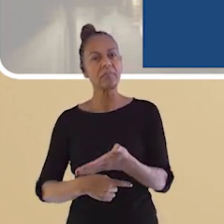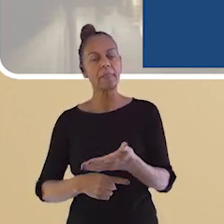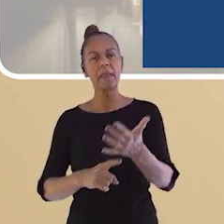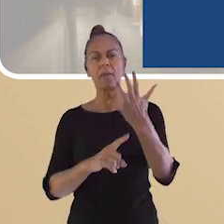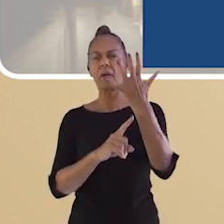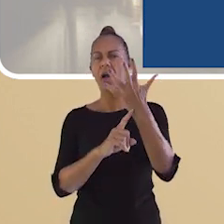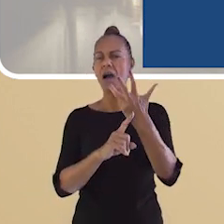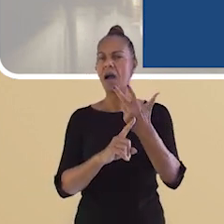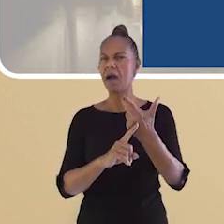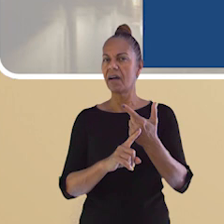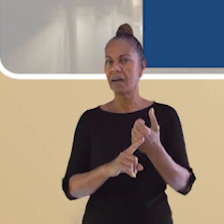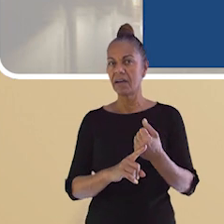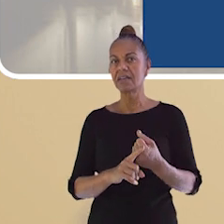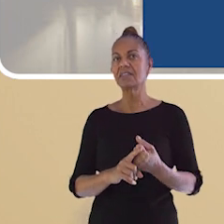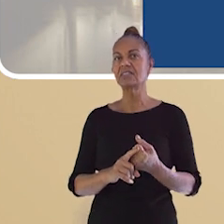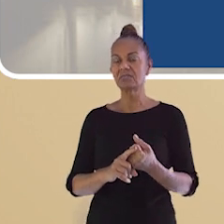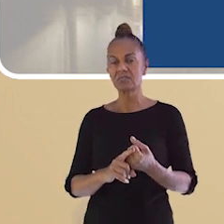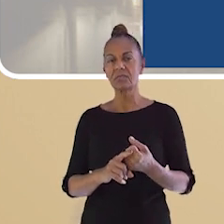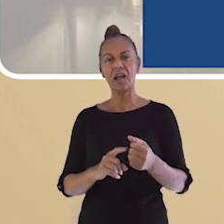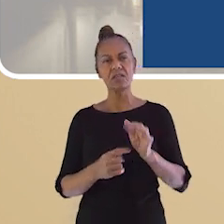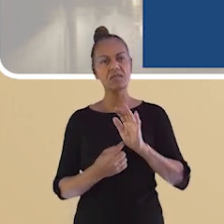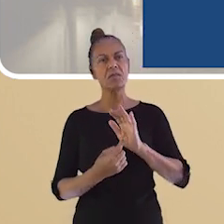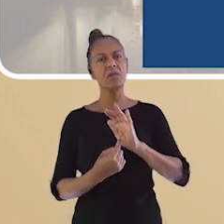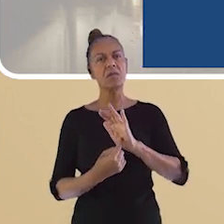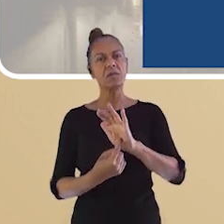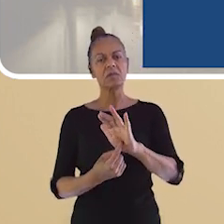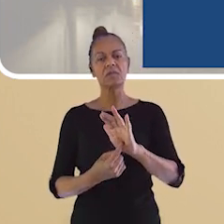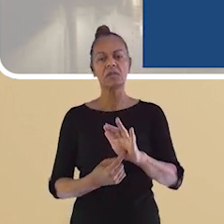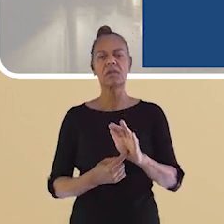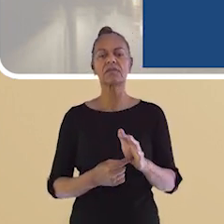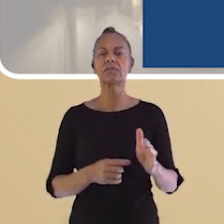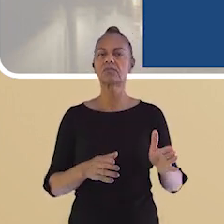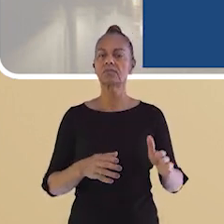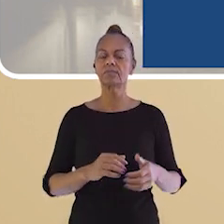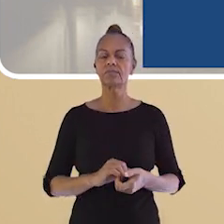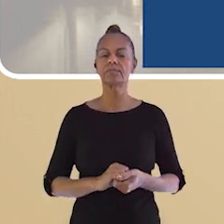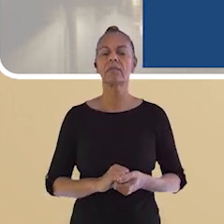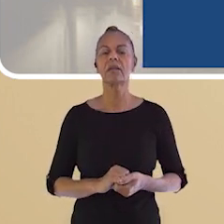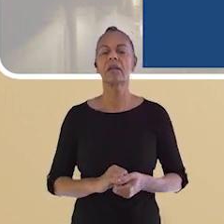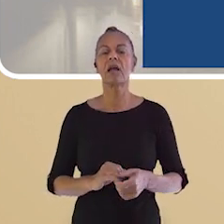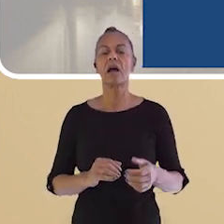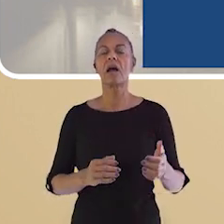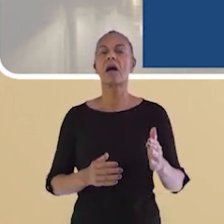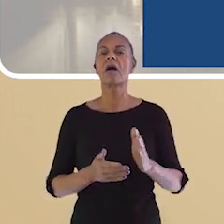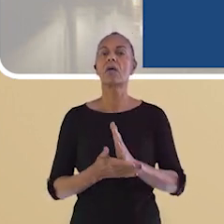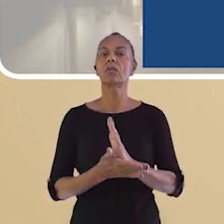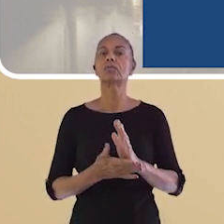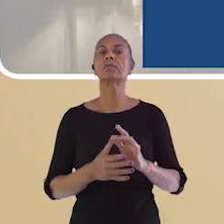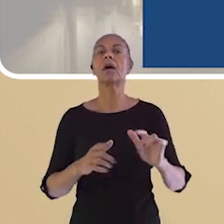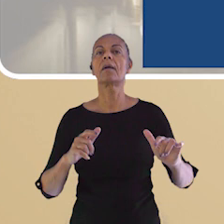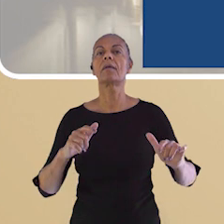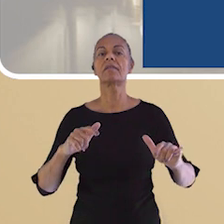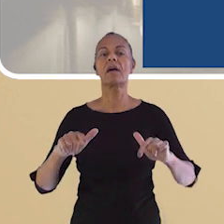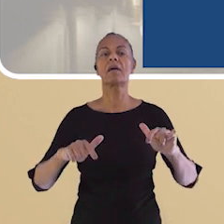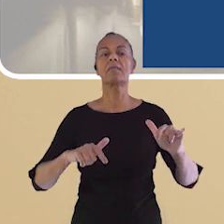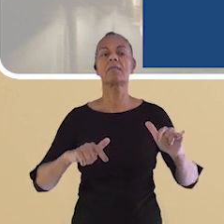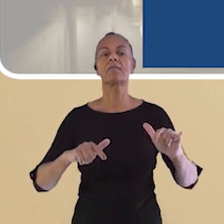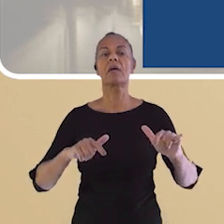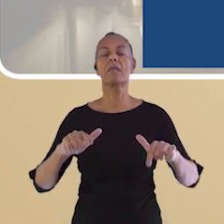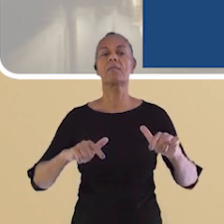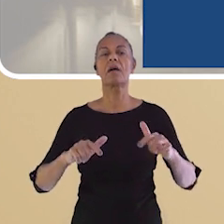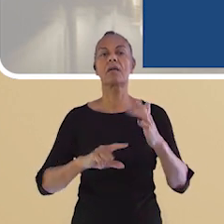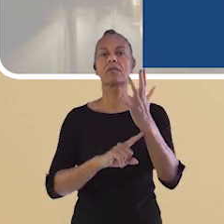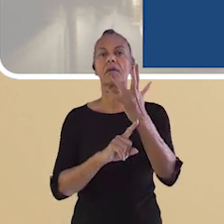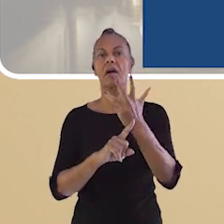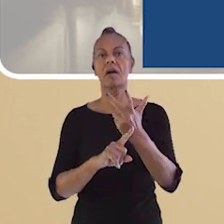italiano, um dos maiores representantes das artes plásticas do período. Michelangelo se enxergava como escultor,